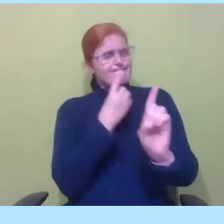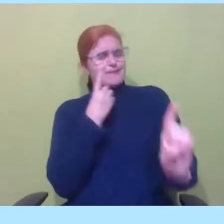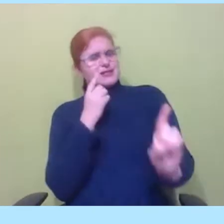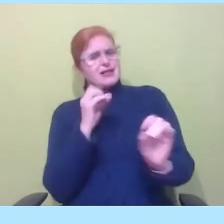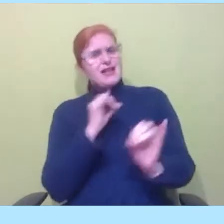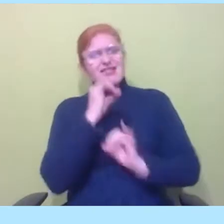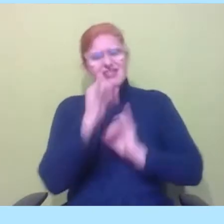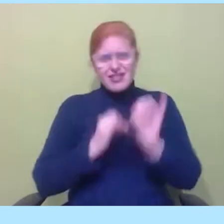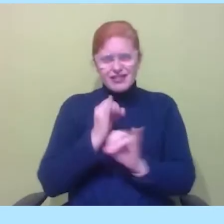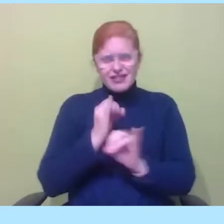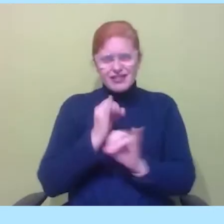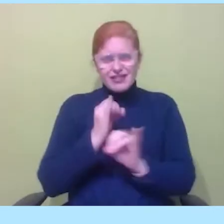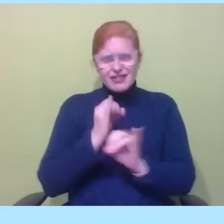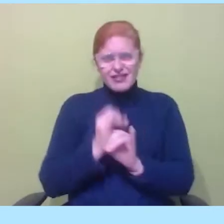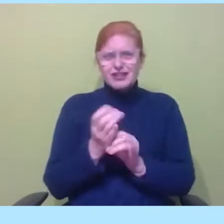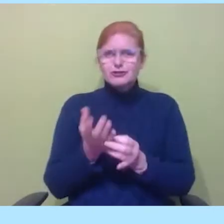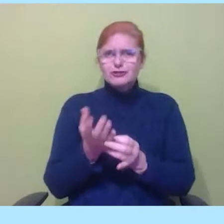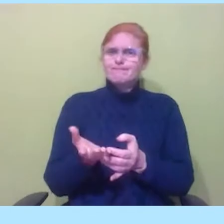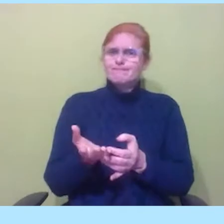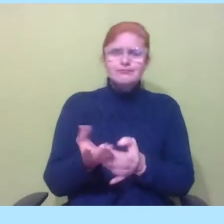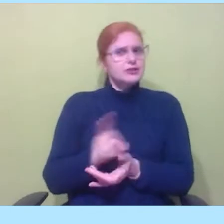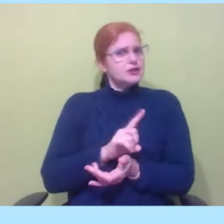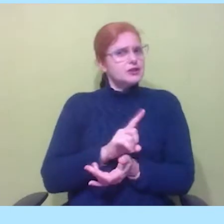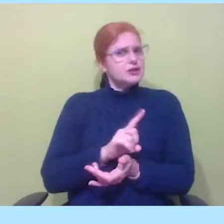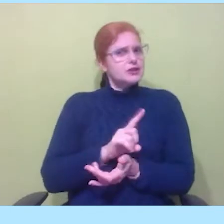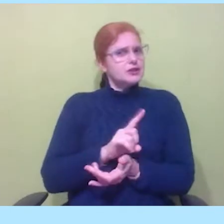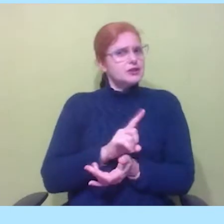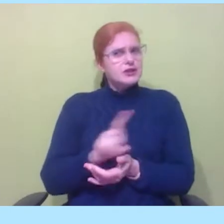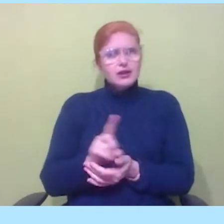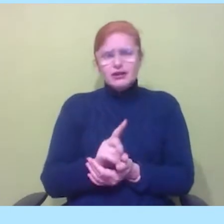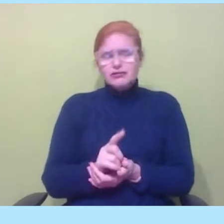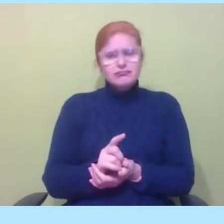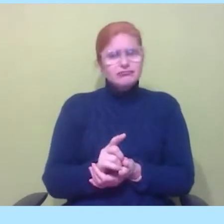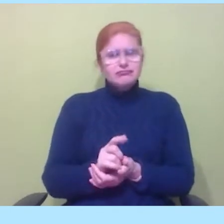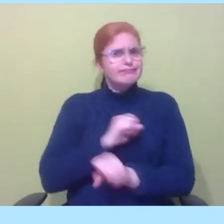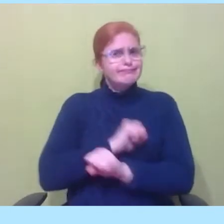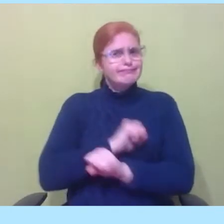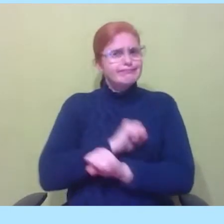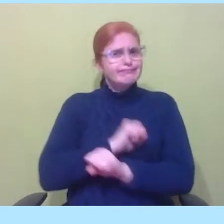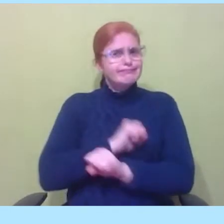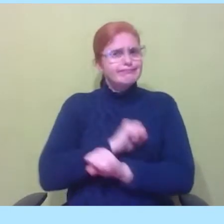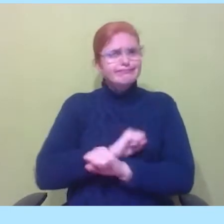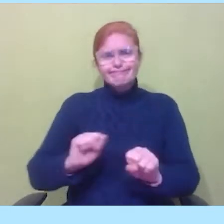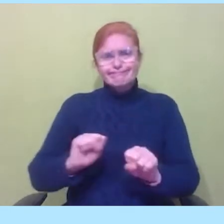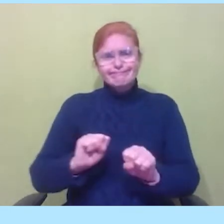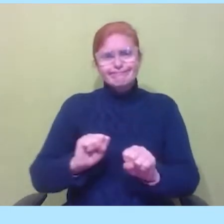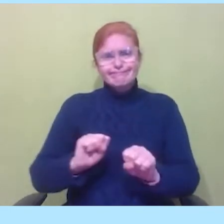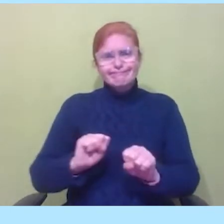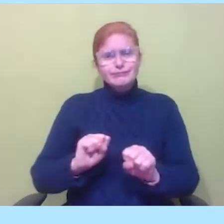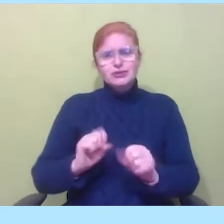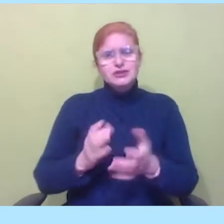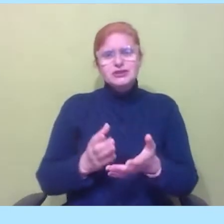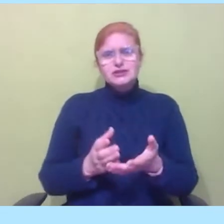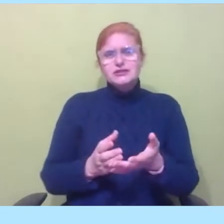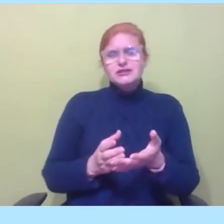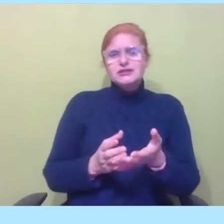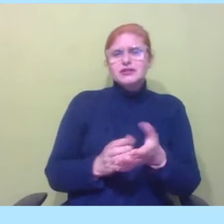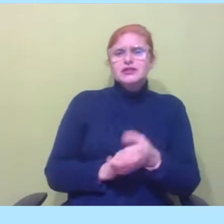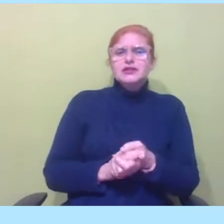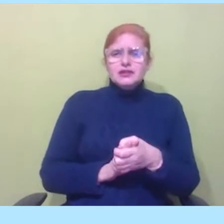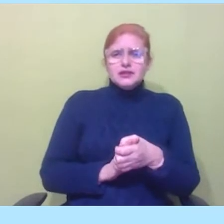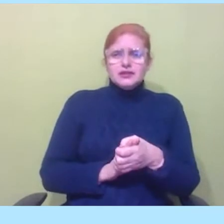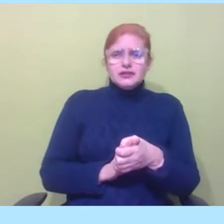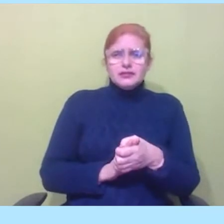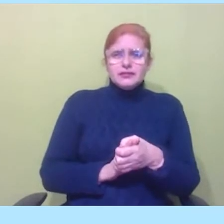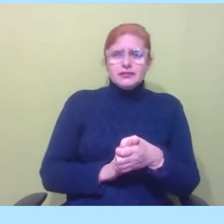Na verdade, não, né? Não tem como, é impossível, até pelo que a gente vive hoje,